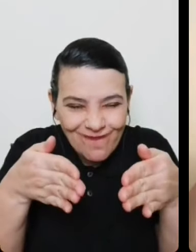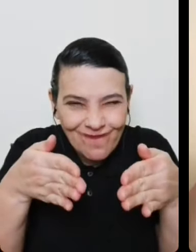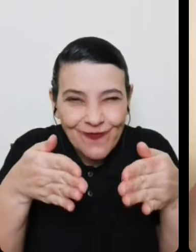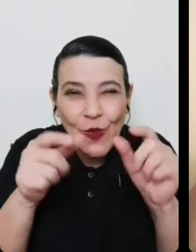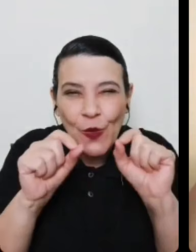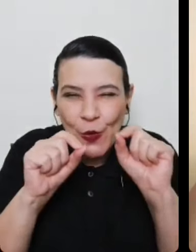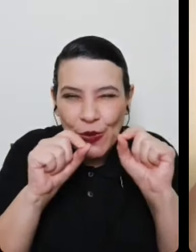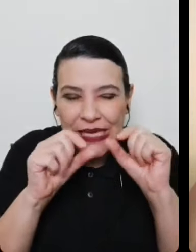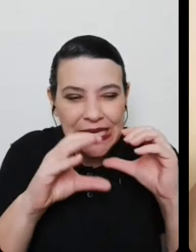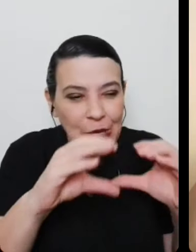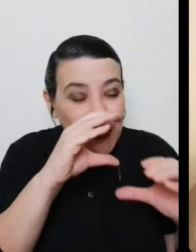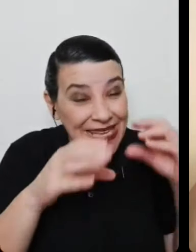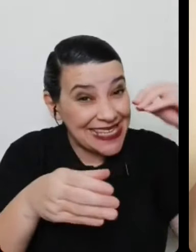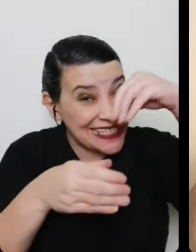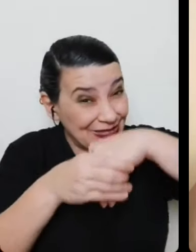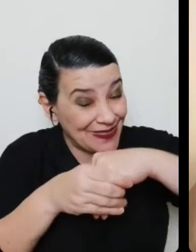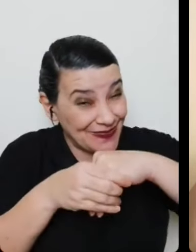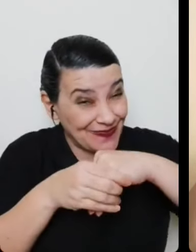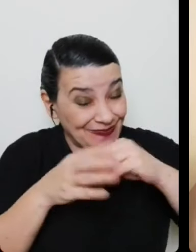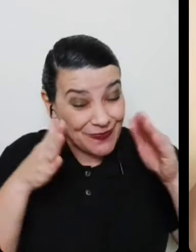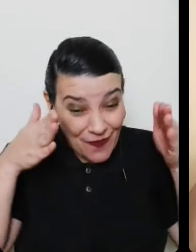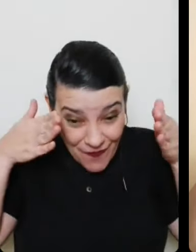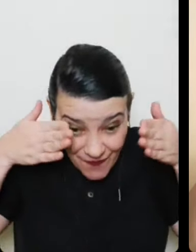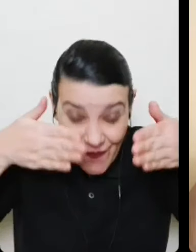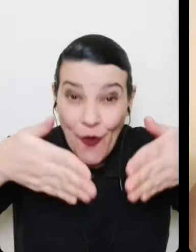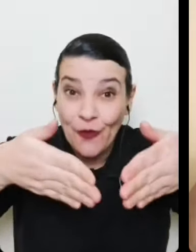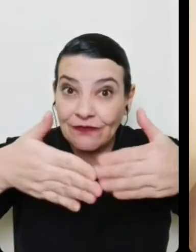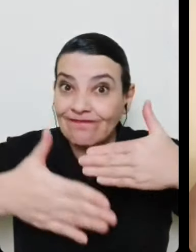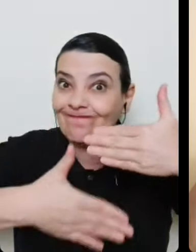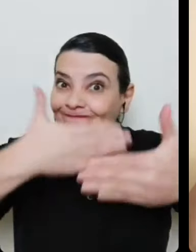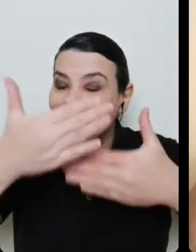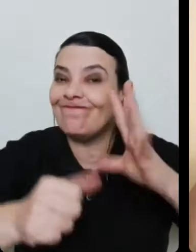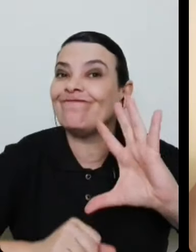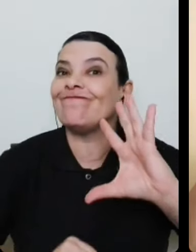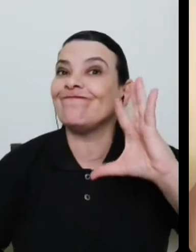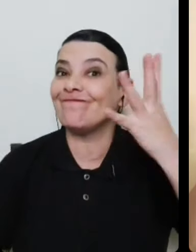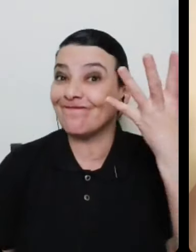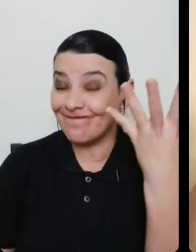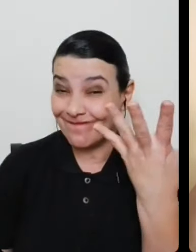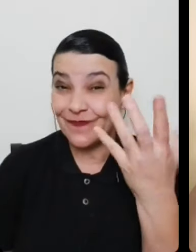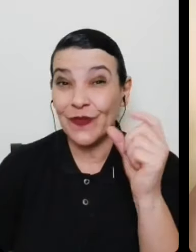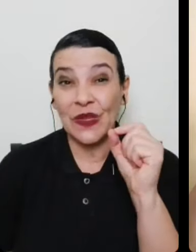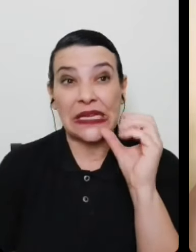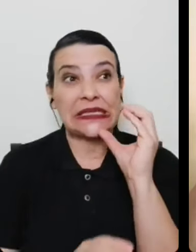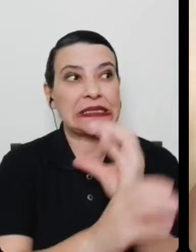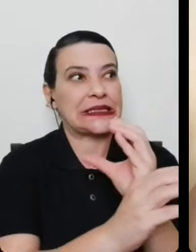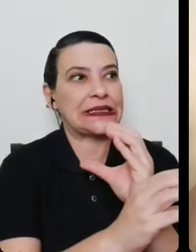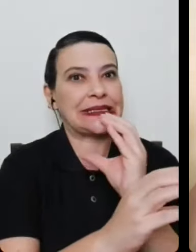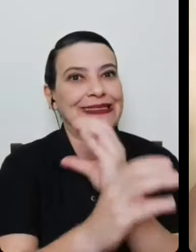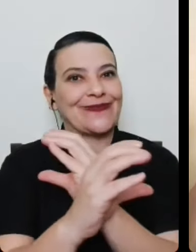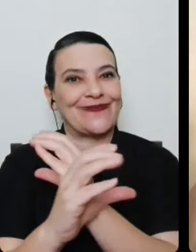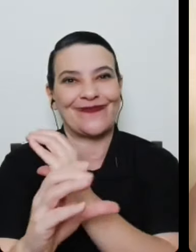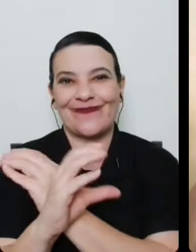da bolha. E essa comunicação ela chega num nível que ela comunica muito pouca gente.